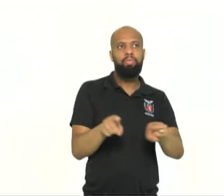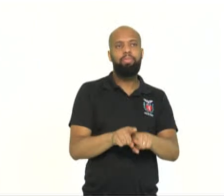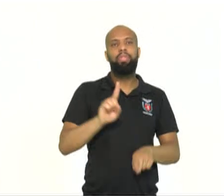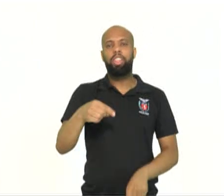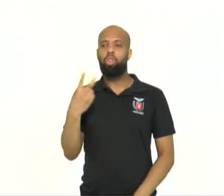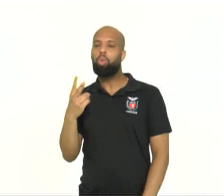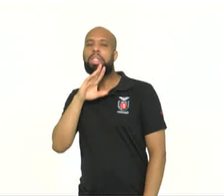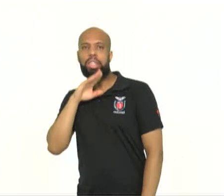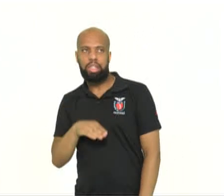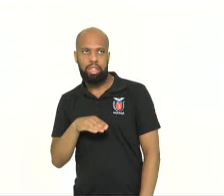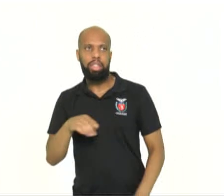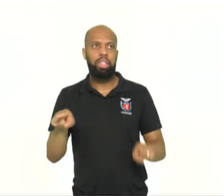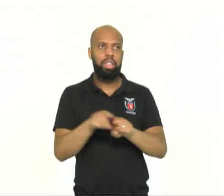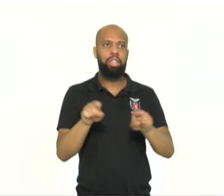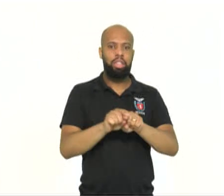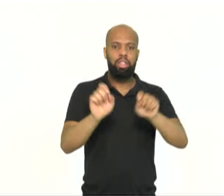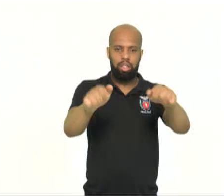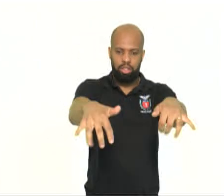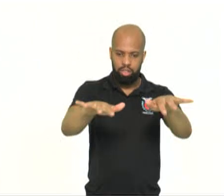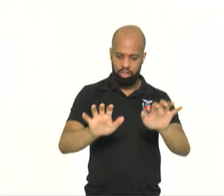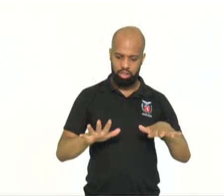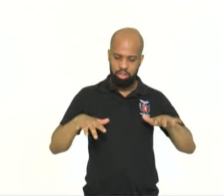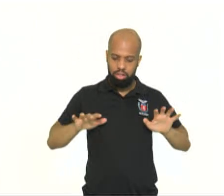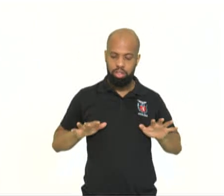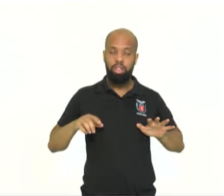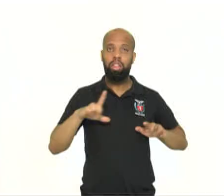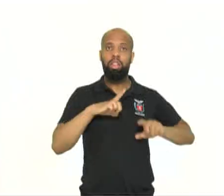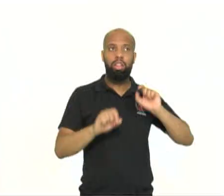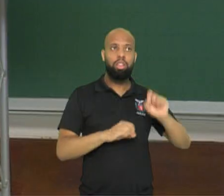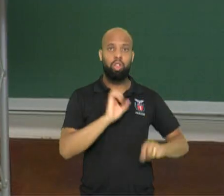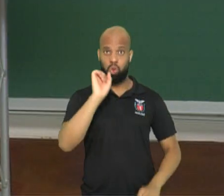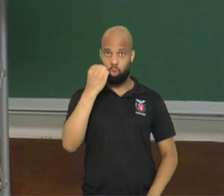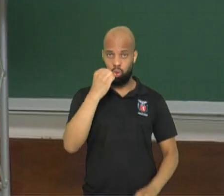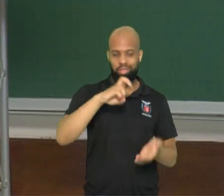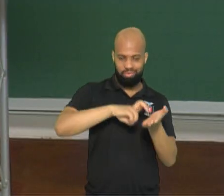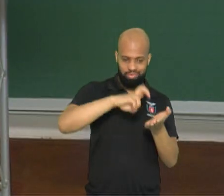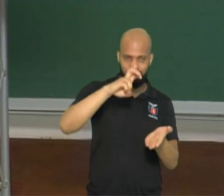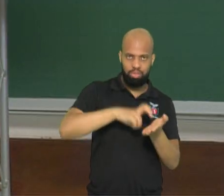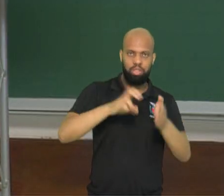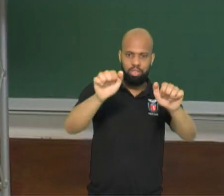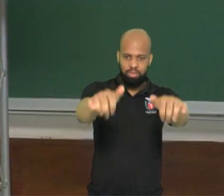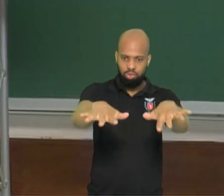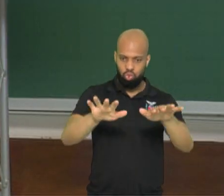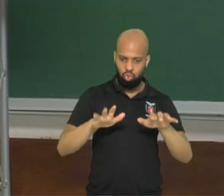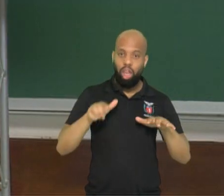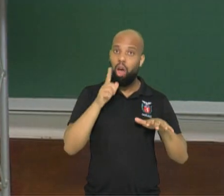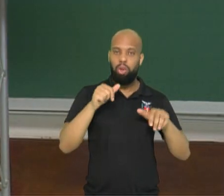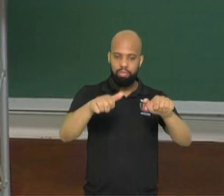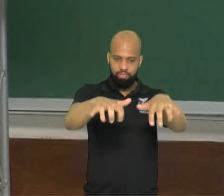a maré baixa ocorre às 8 da manhã, aquele ponto mínimo, o menor valor da maré,